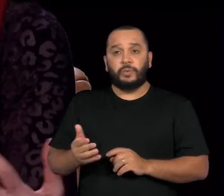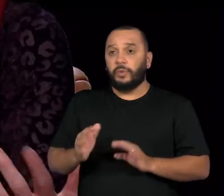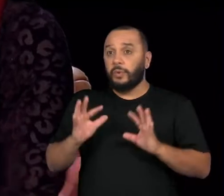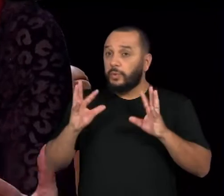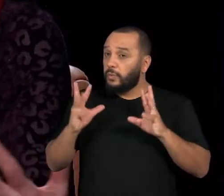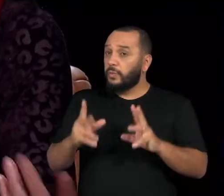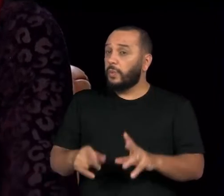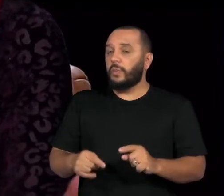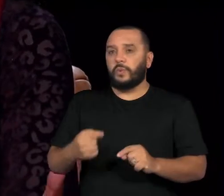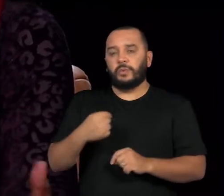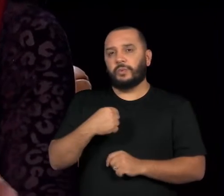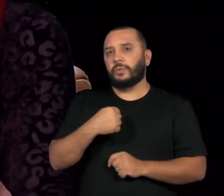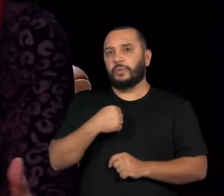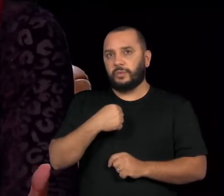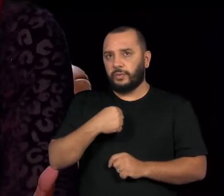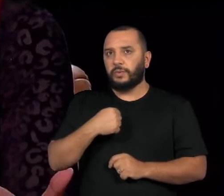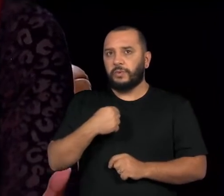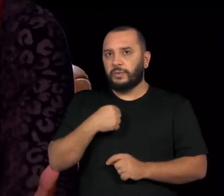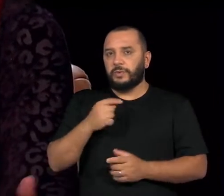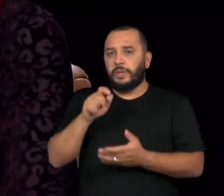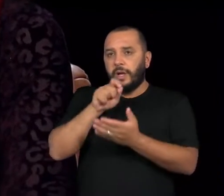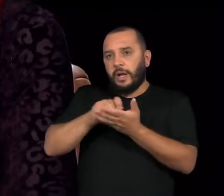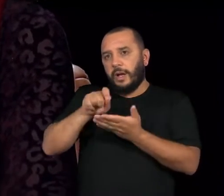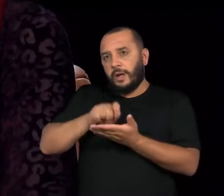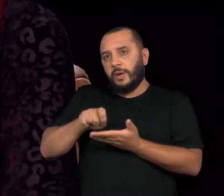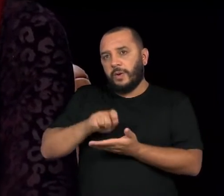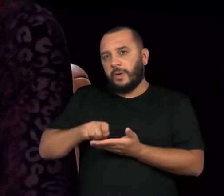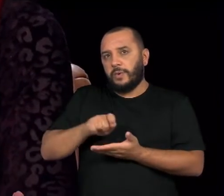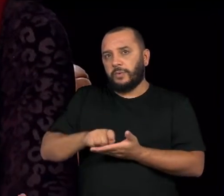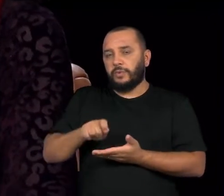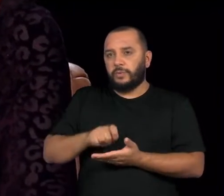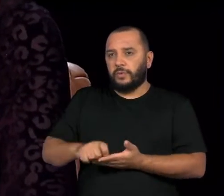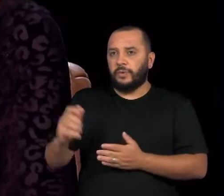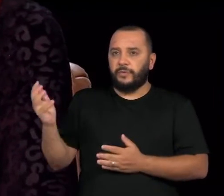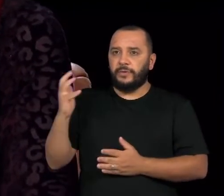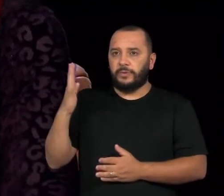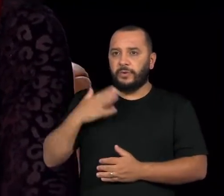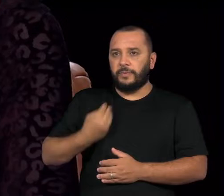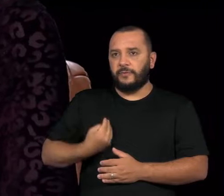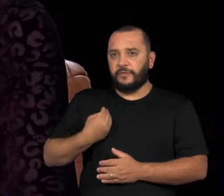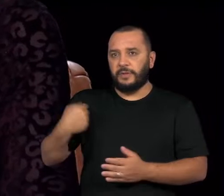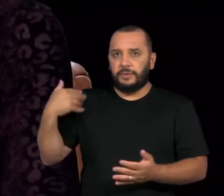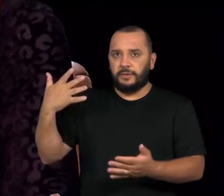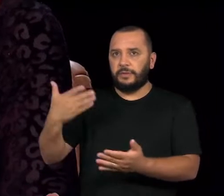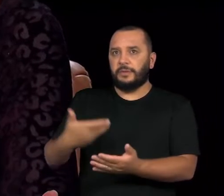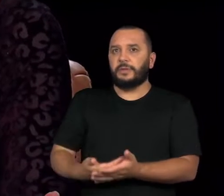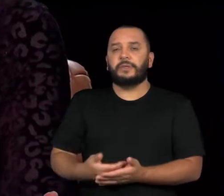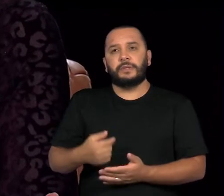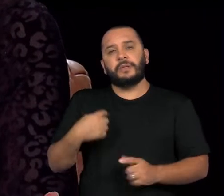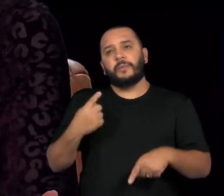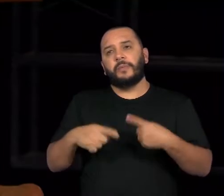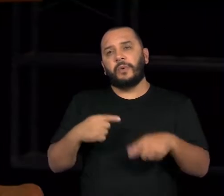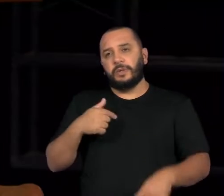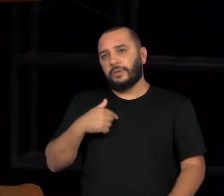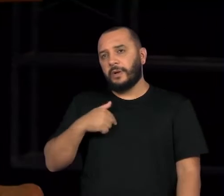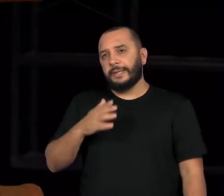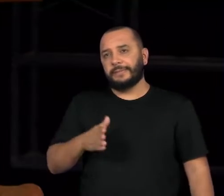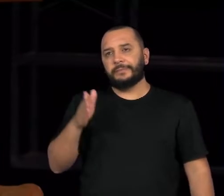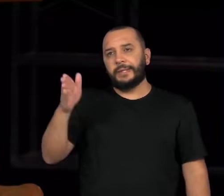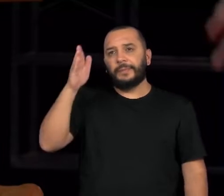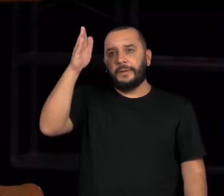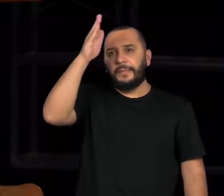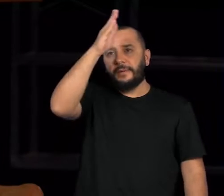autores permaneceram em mim praticamente para o resto da vida. E fizemos aquela viagem maluca pelo Brasil, né? Aquela